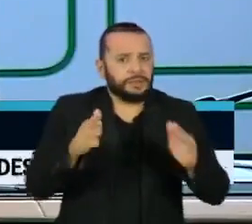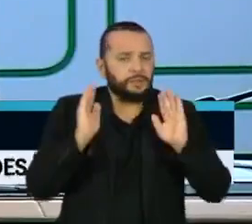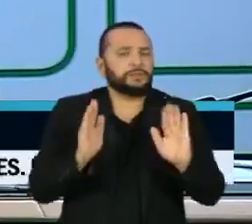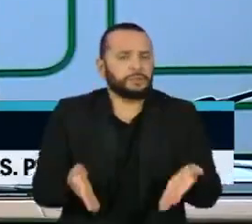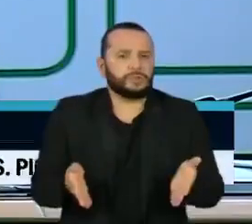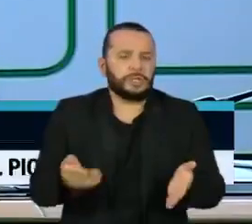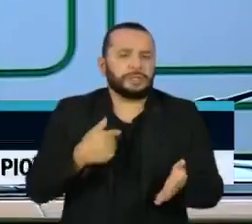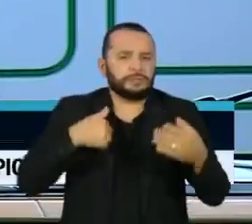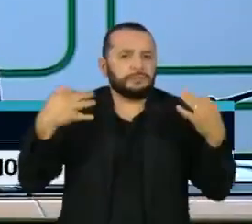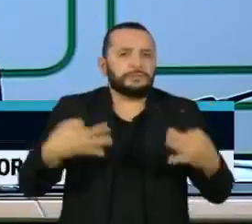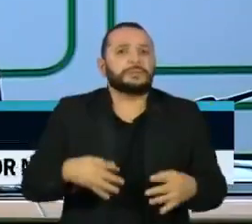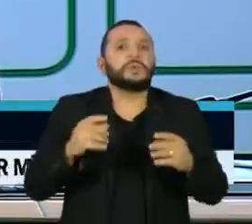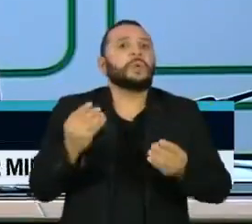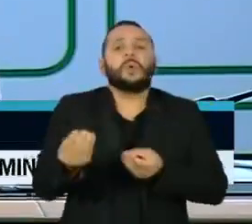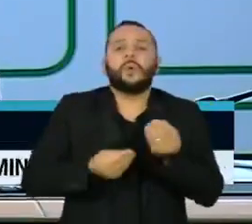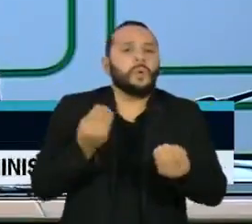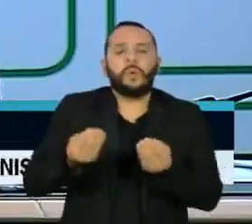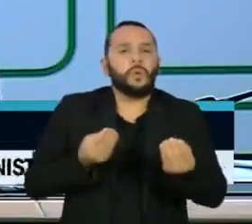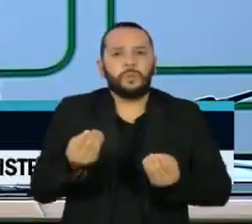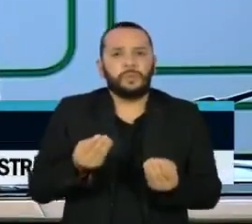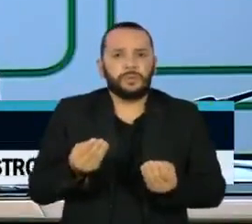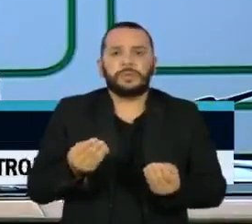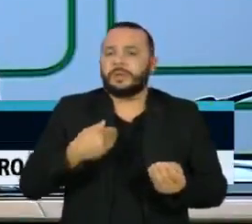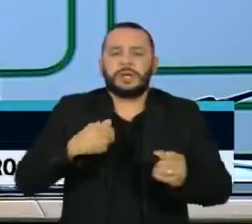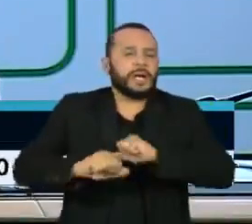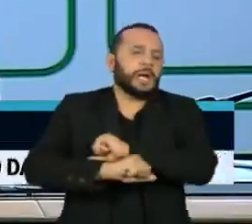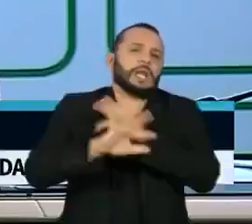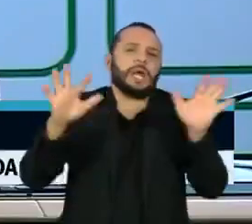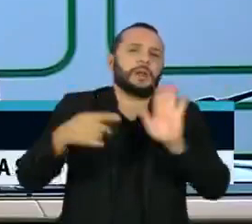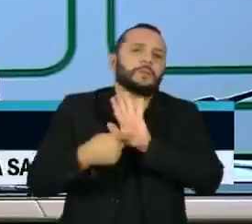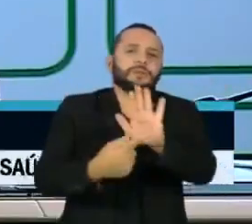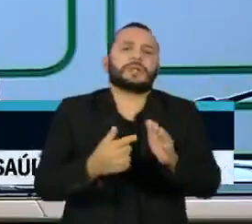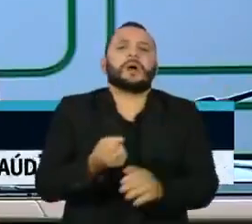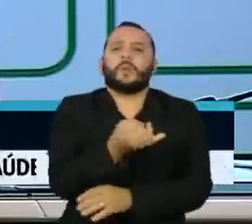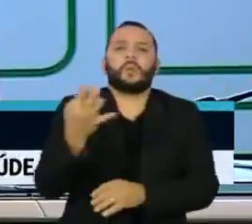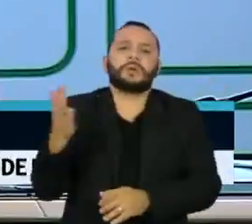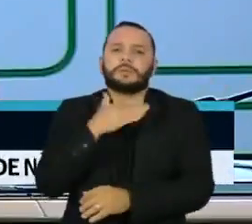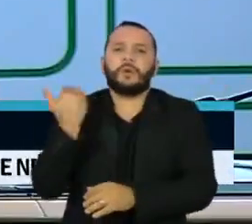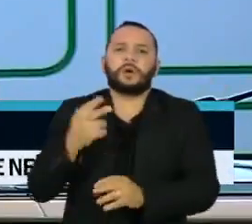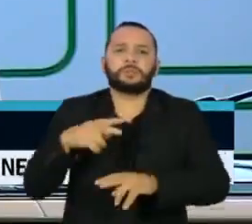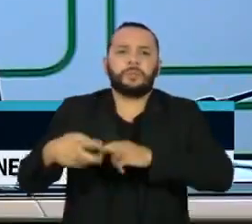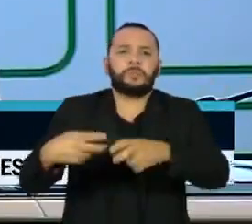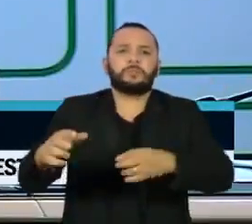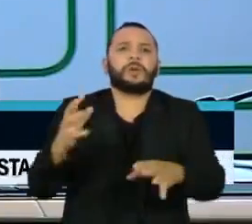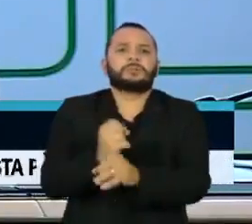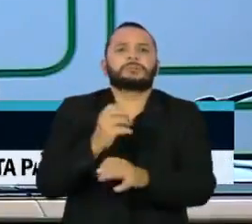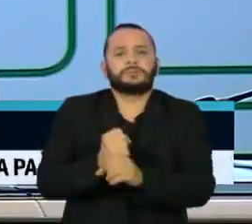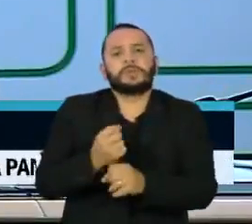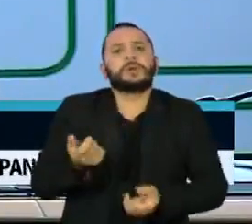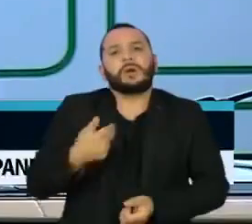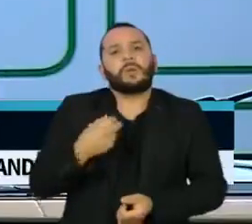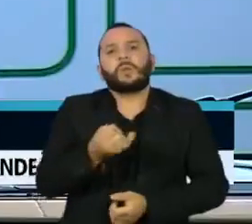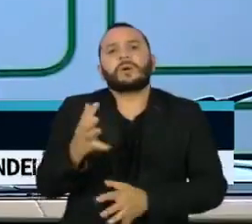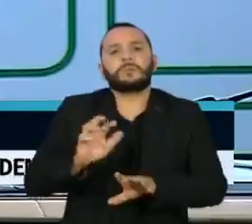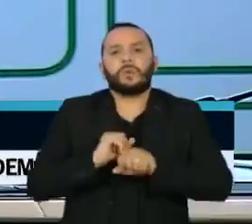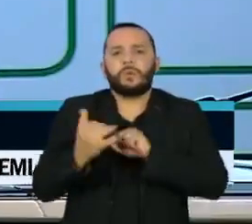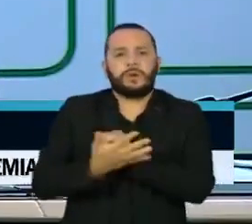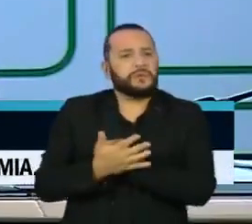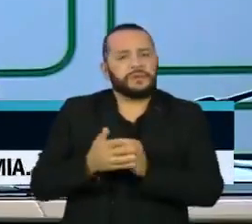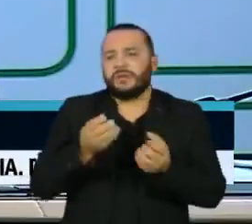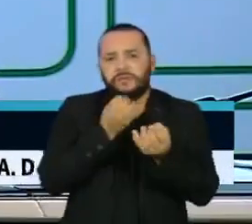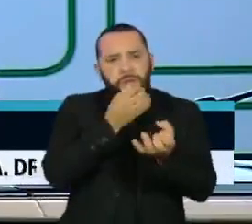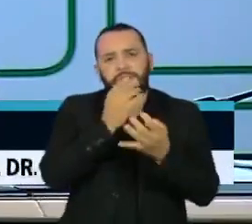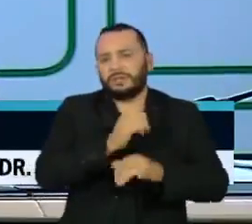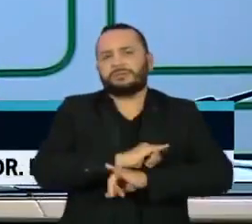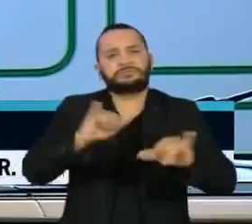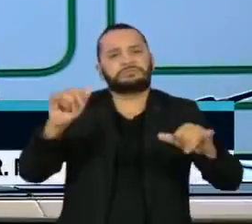diagnóstico foi a de provocar total transparência de todas as ações do Ministério e disponibilizá-las para toda